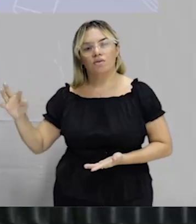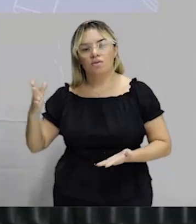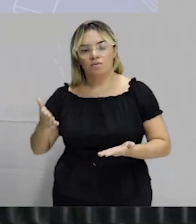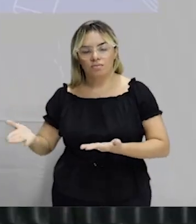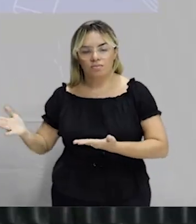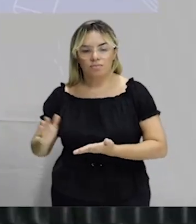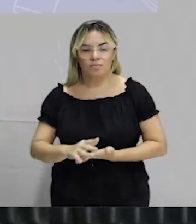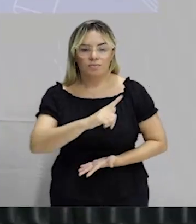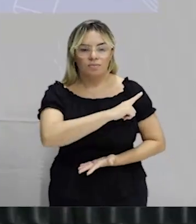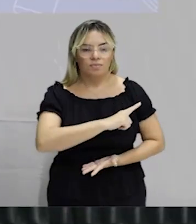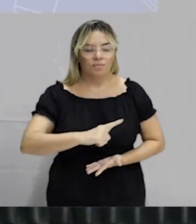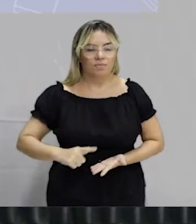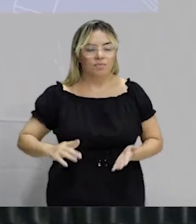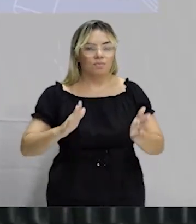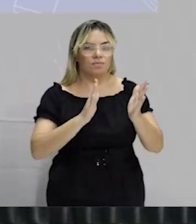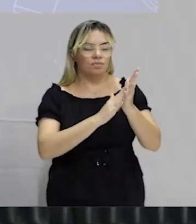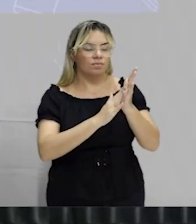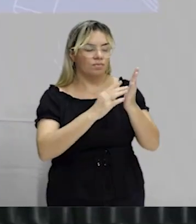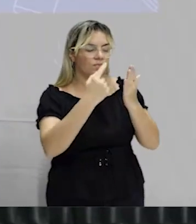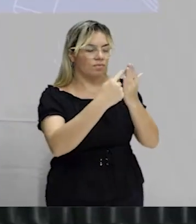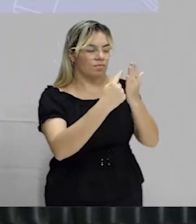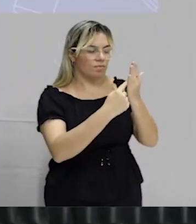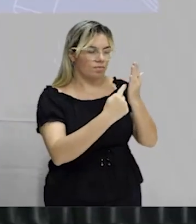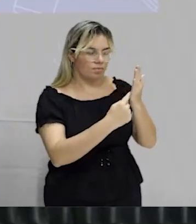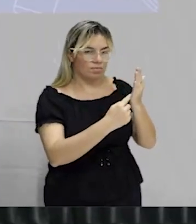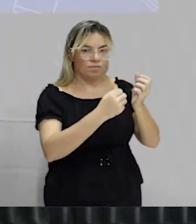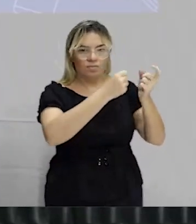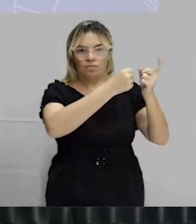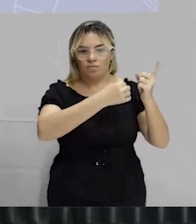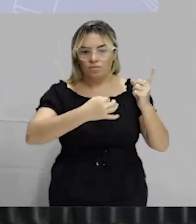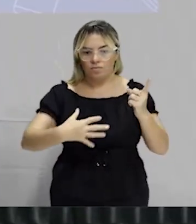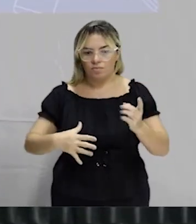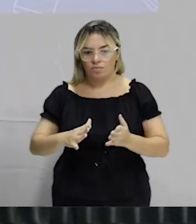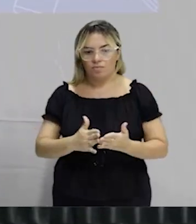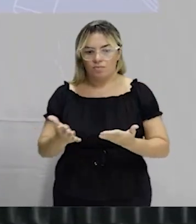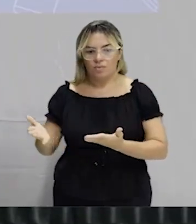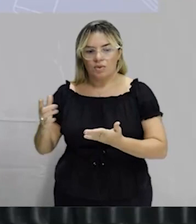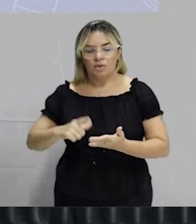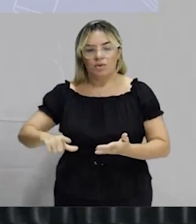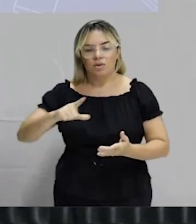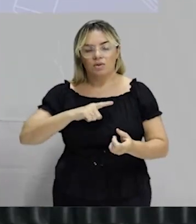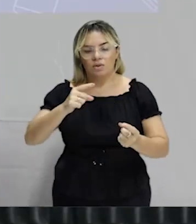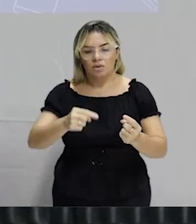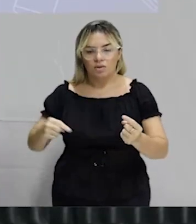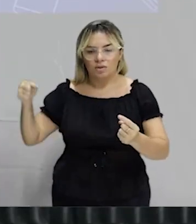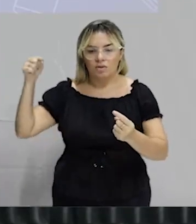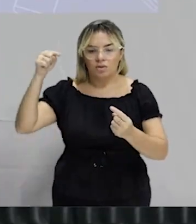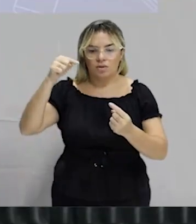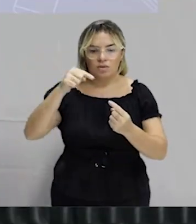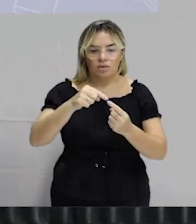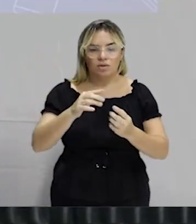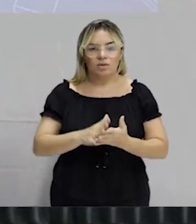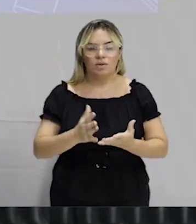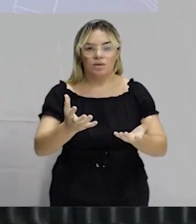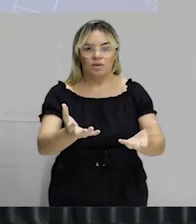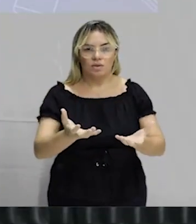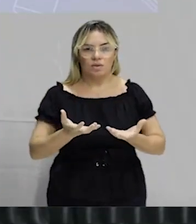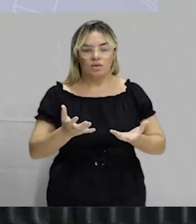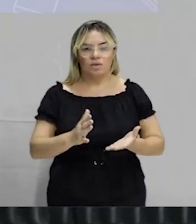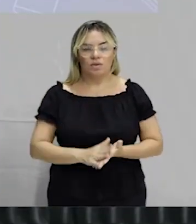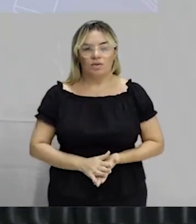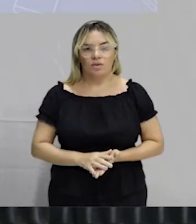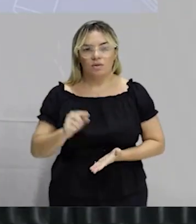governamentais do New Deal descritas, elas objetivam o quê? O que essas medidas querem?